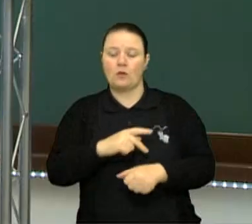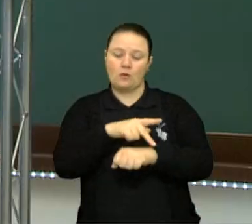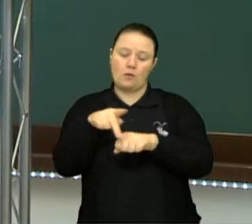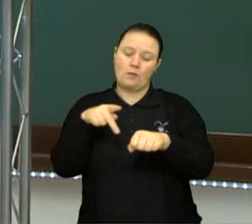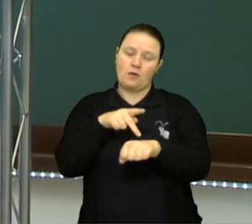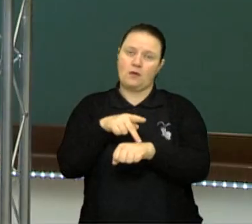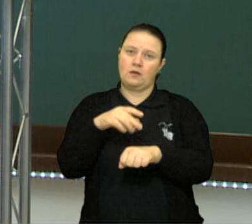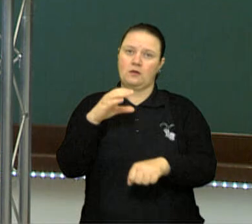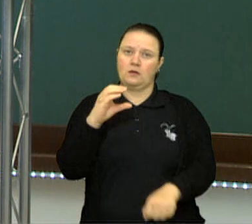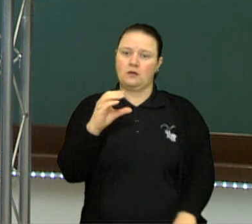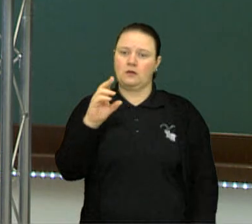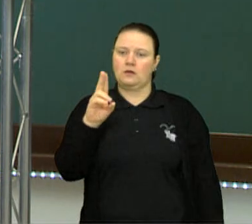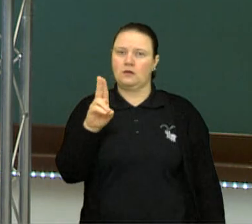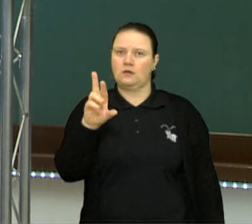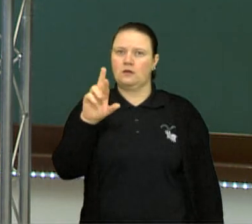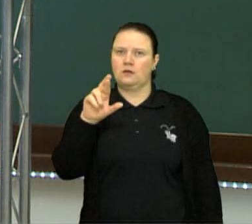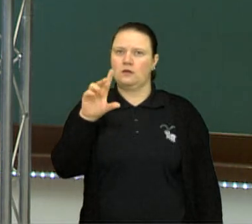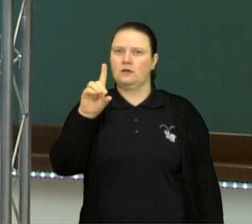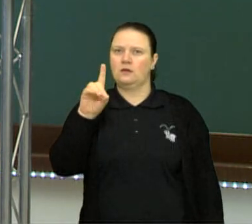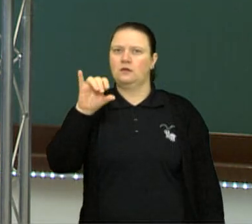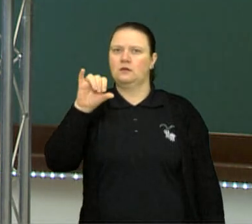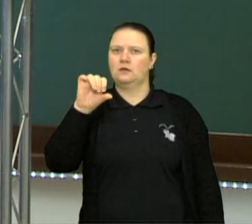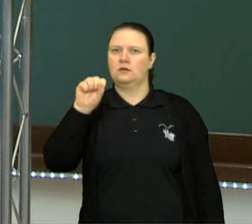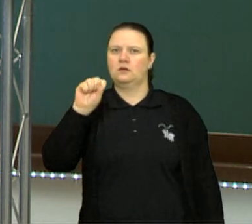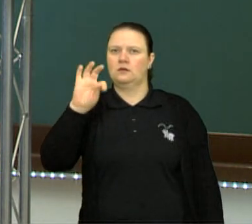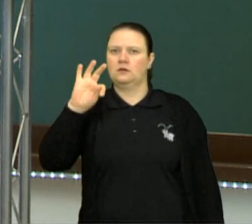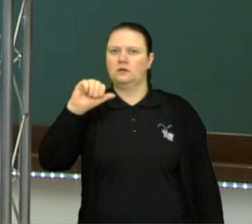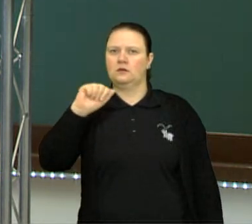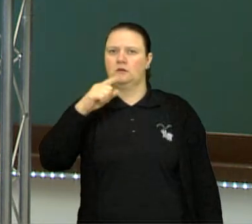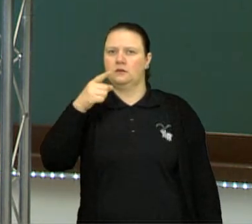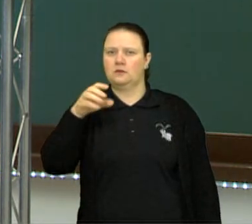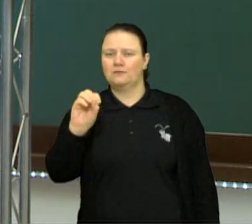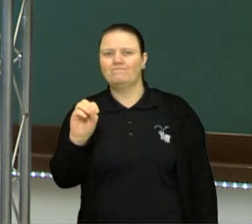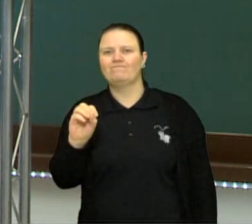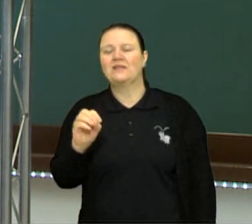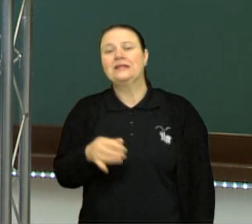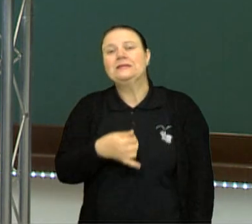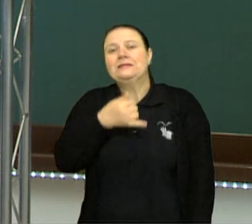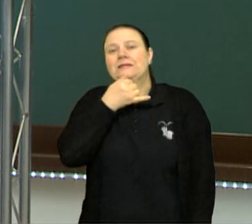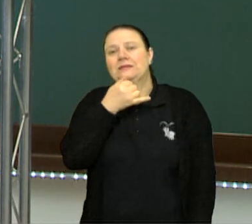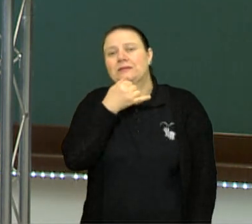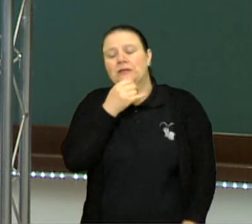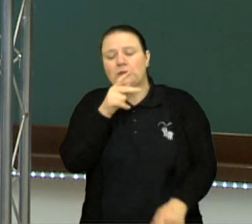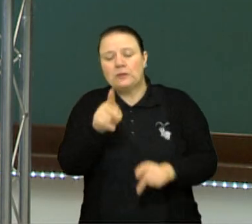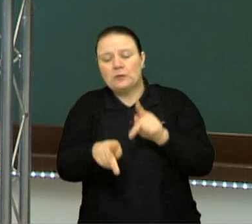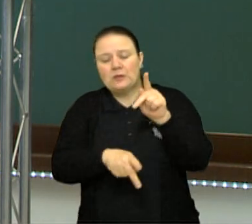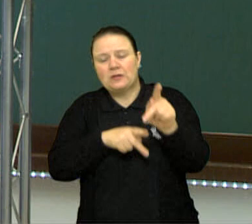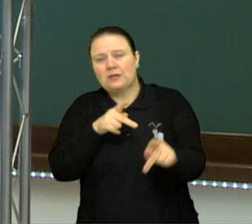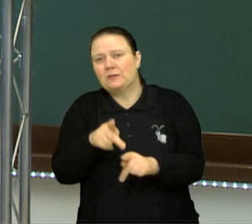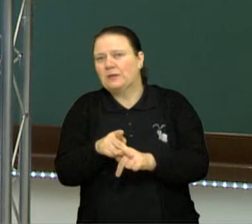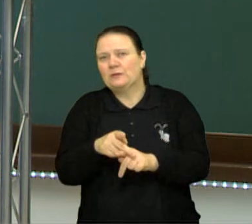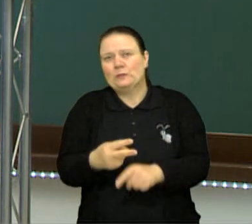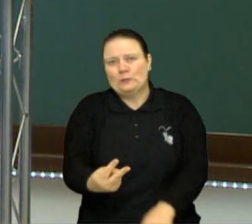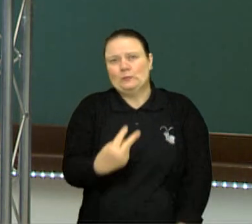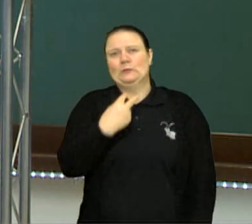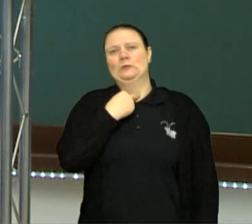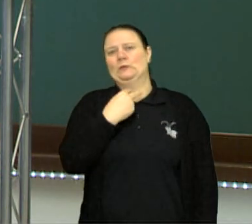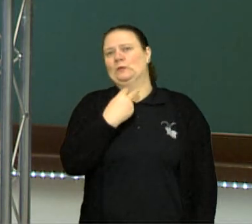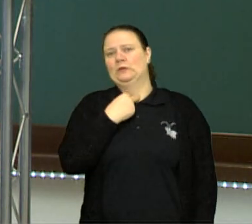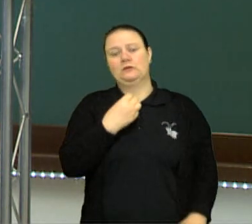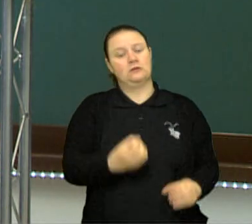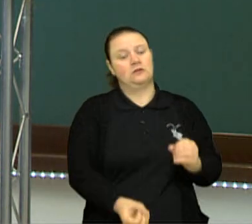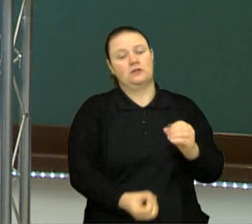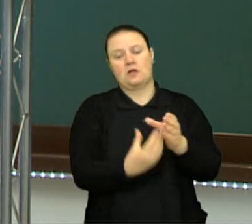chamado Kurdistão. Essa não aceitação fez com que o povo, infelizmente, ficasse impossibilitado de criar